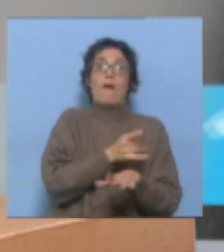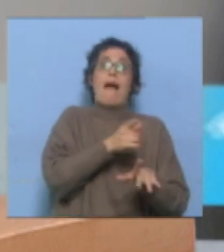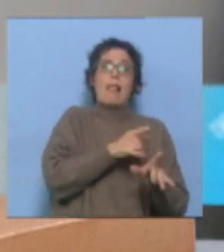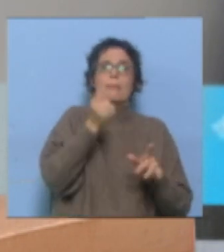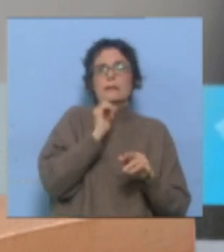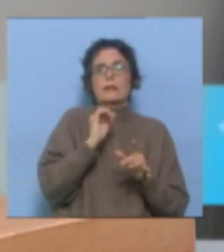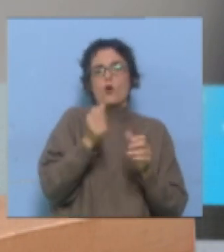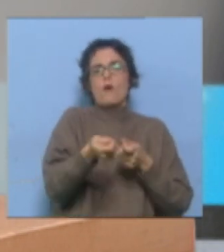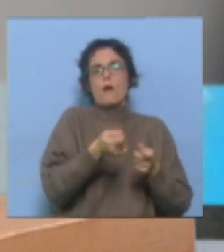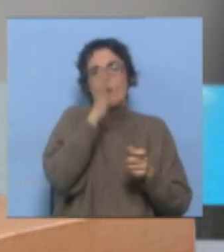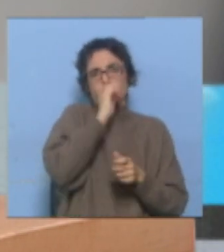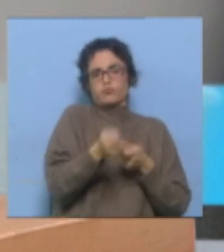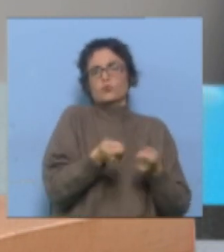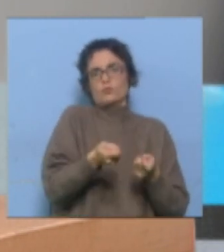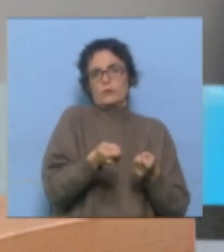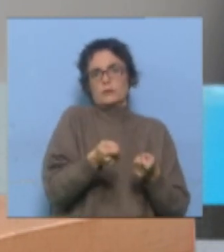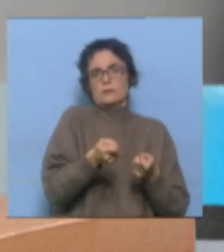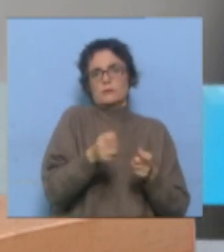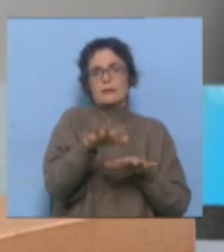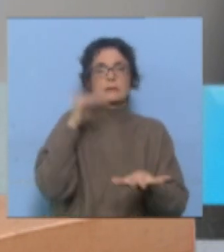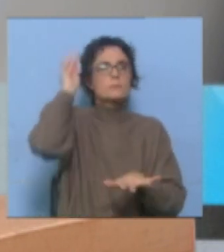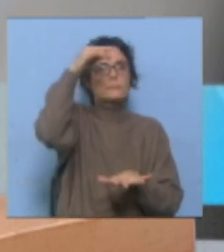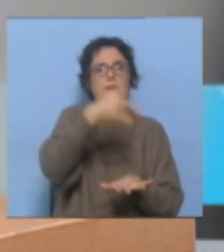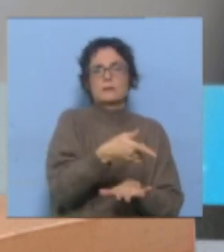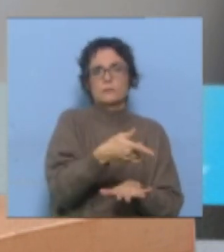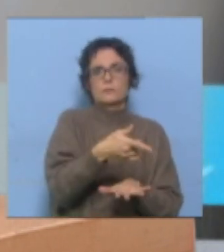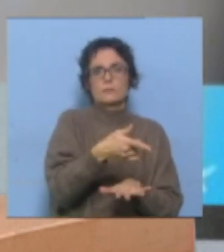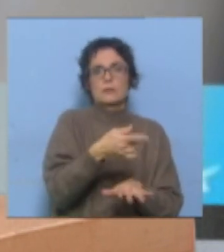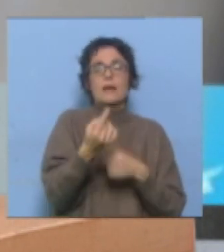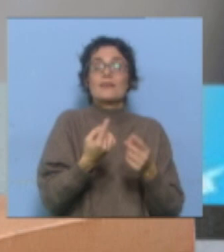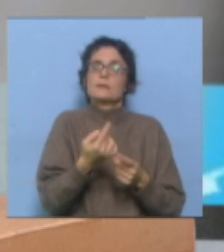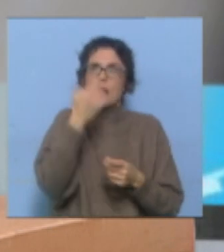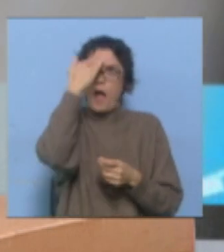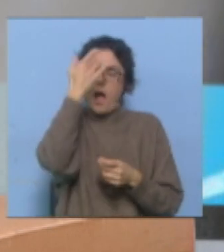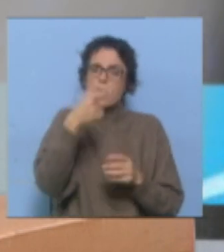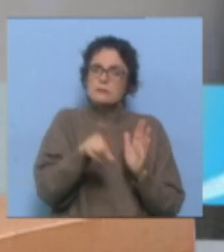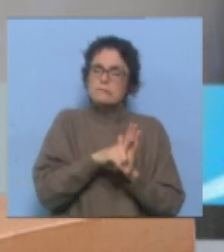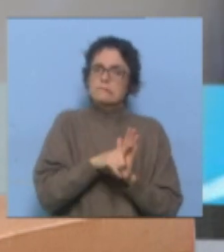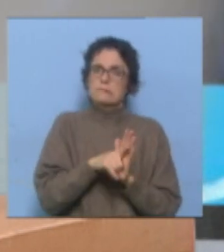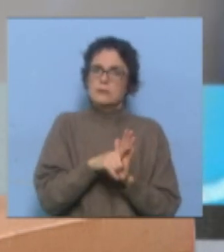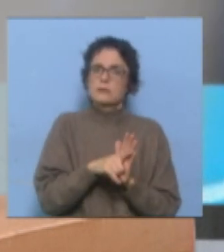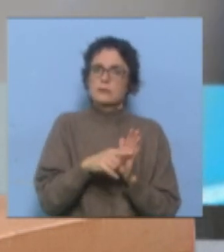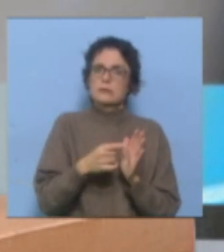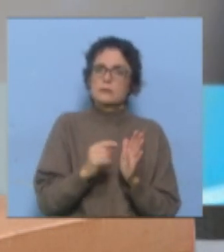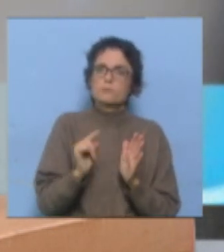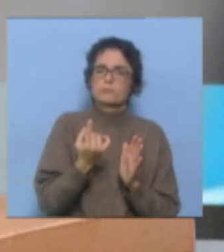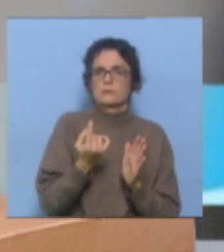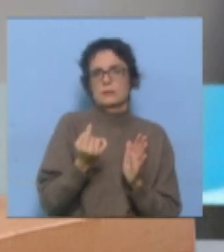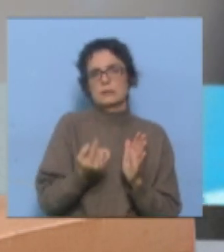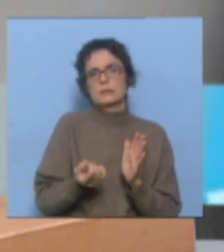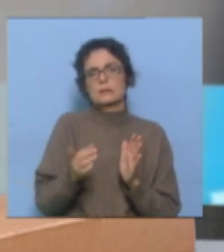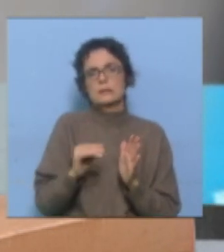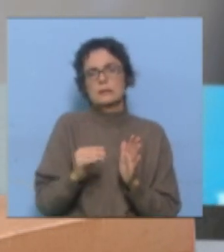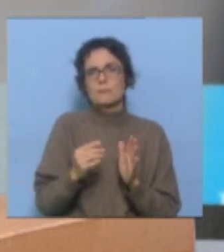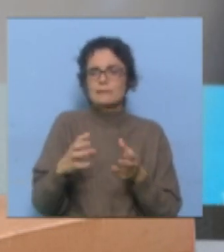E muitas vezes as leis têm que ser muito mais humanizantes. Quero dizer com isto que, quando há uma lei que se faz, sobretudo para